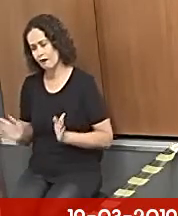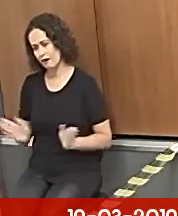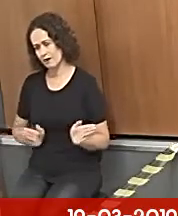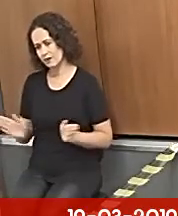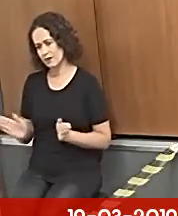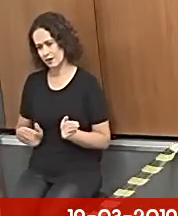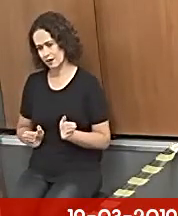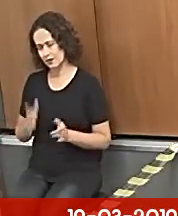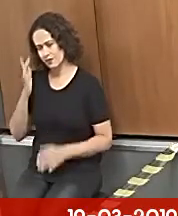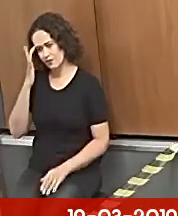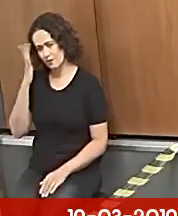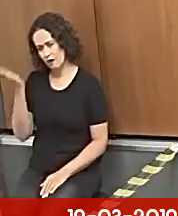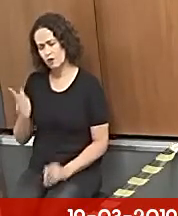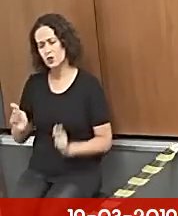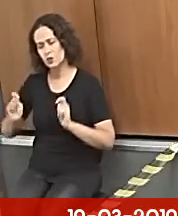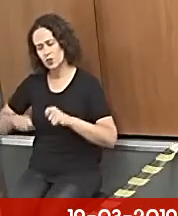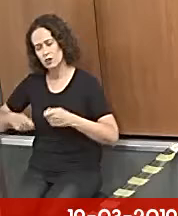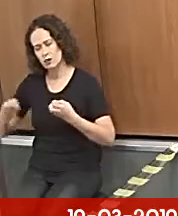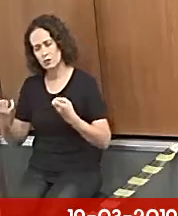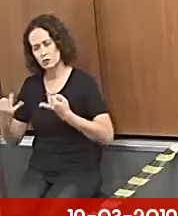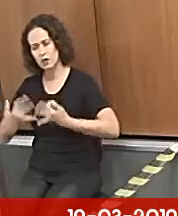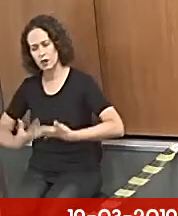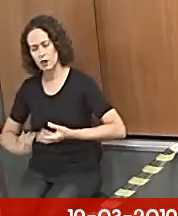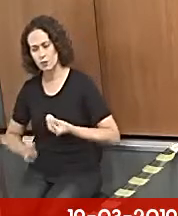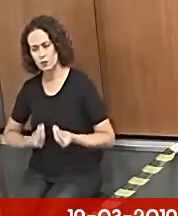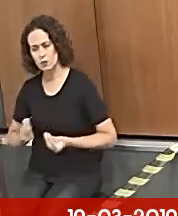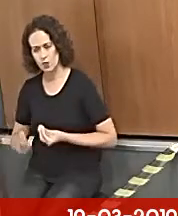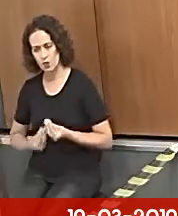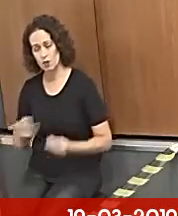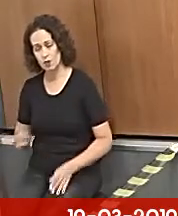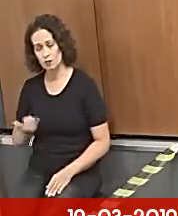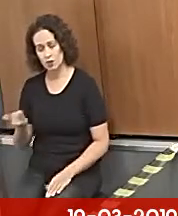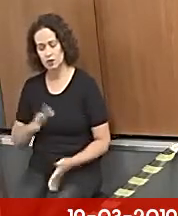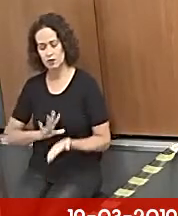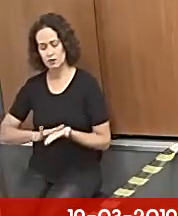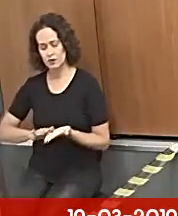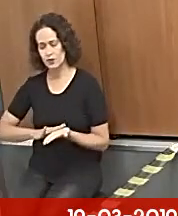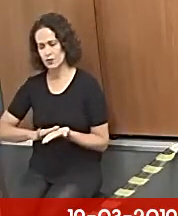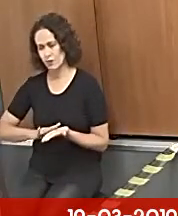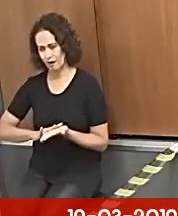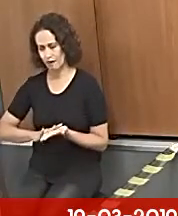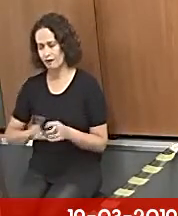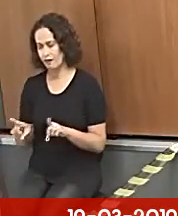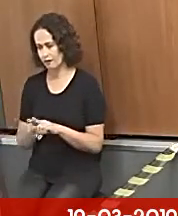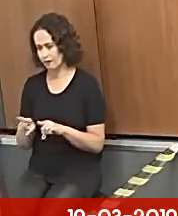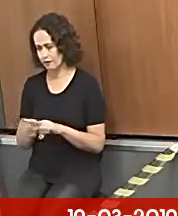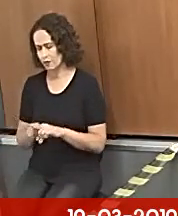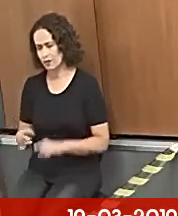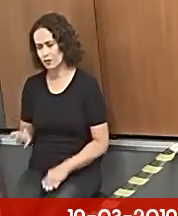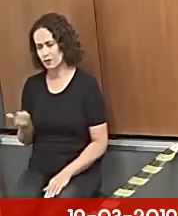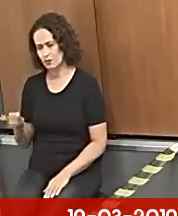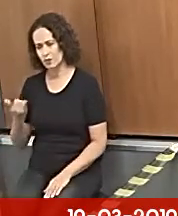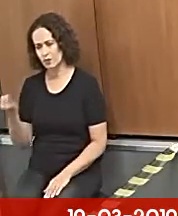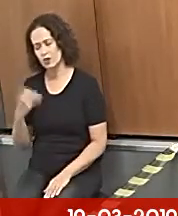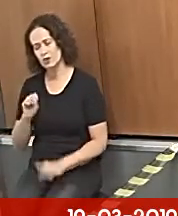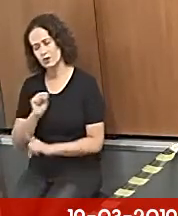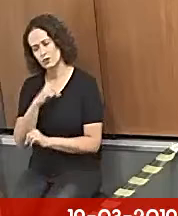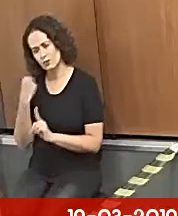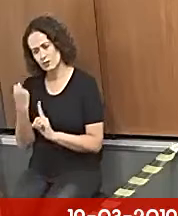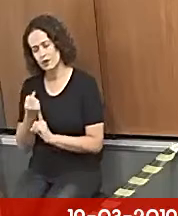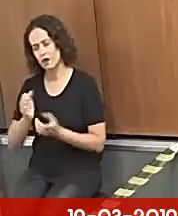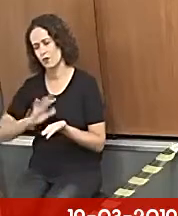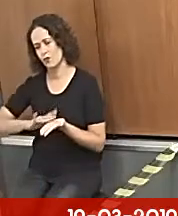poder falar nessa questão da importância do brasil para eles a importância também dessa questão social do